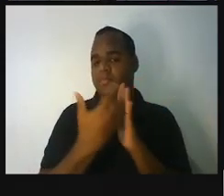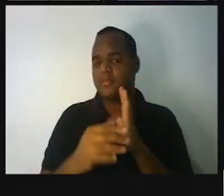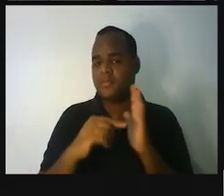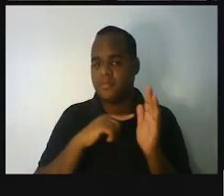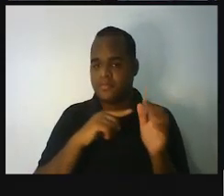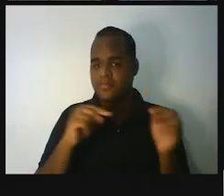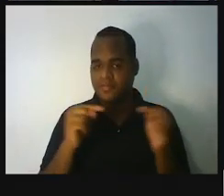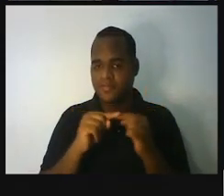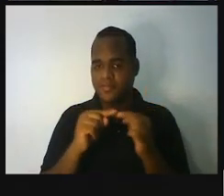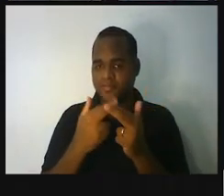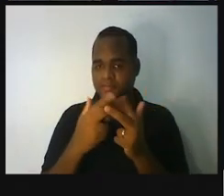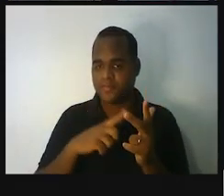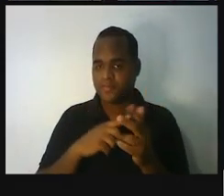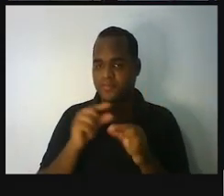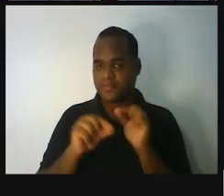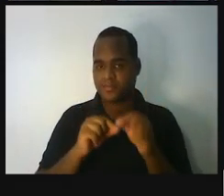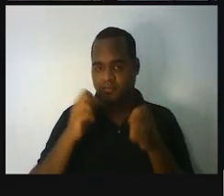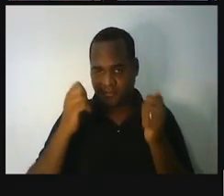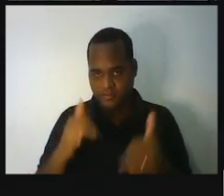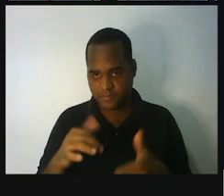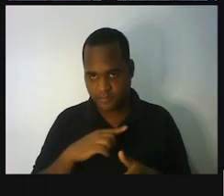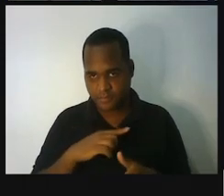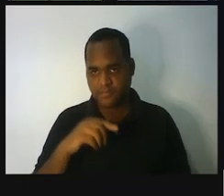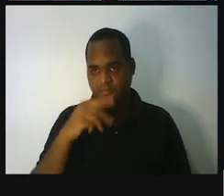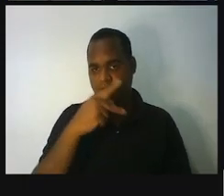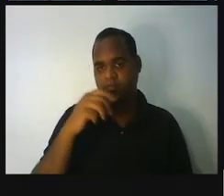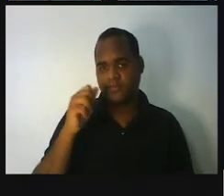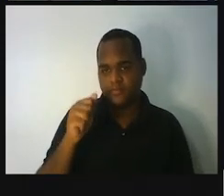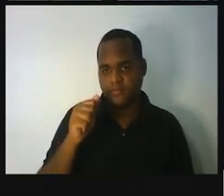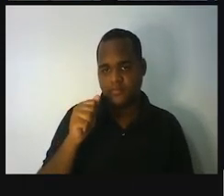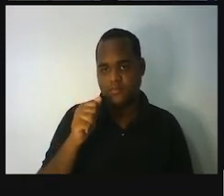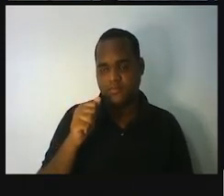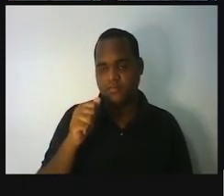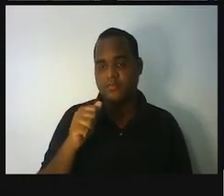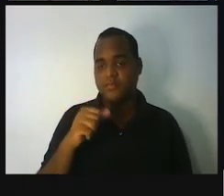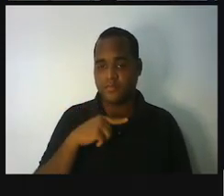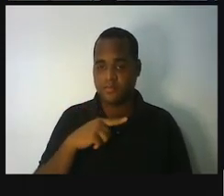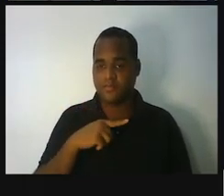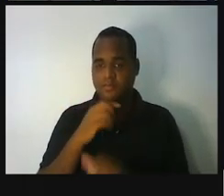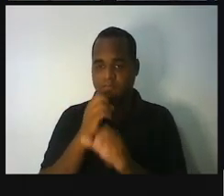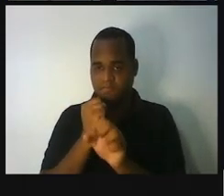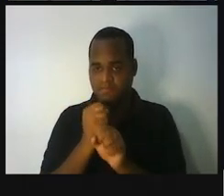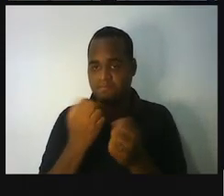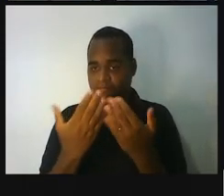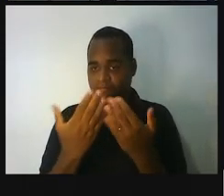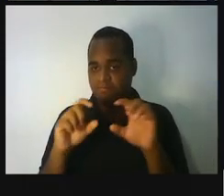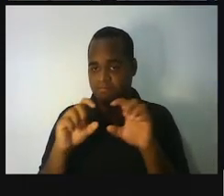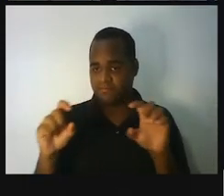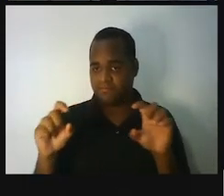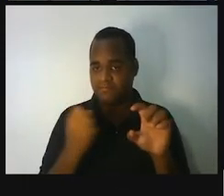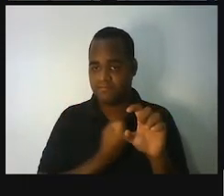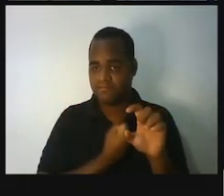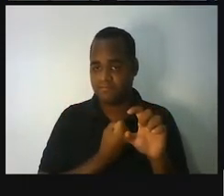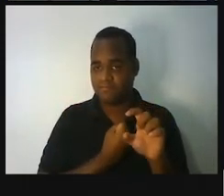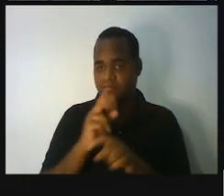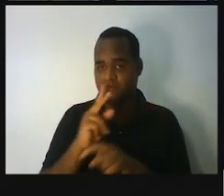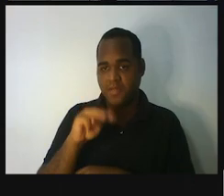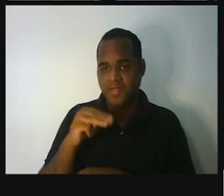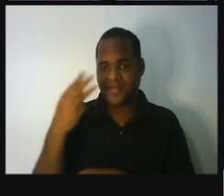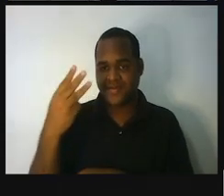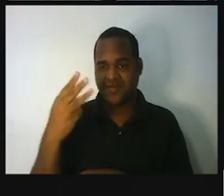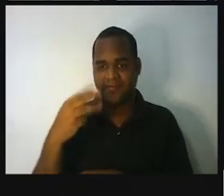o quê? Olha só, esse Paulo Afonso 1 está em decâmetro cúbico. Paulo Afonso 2, quilômetro